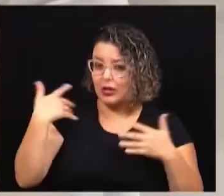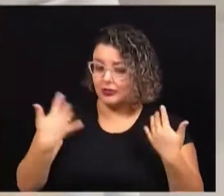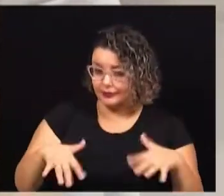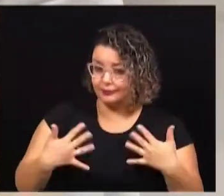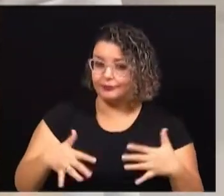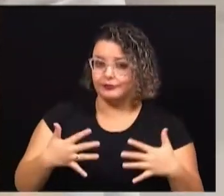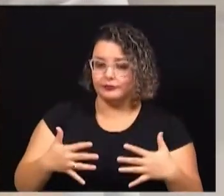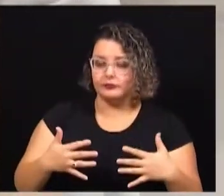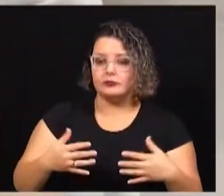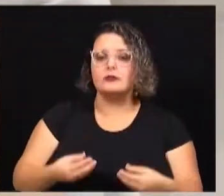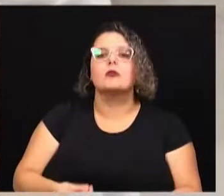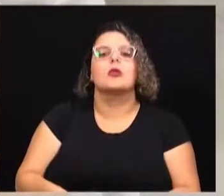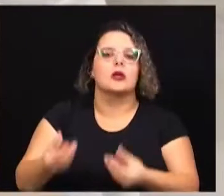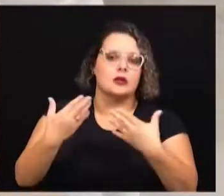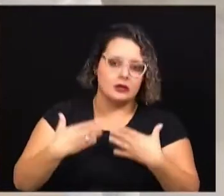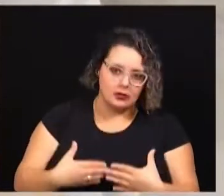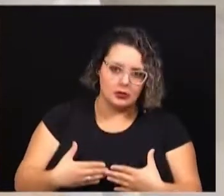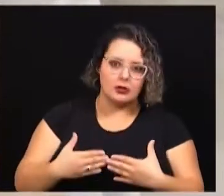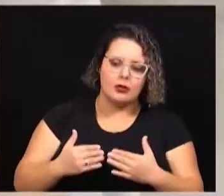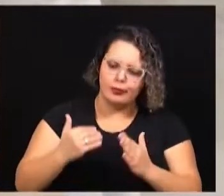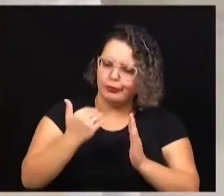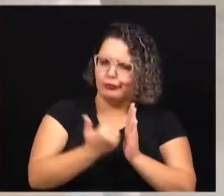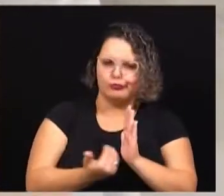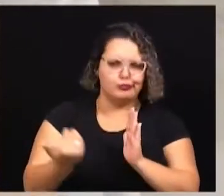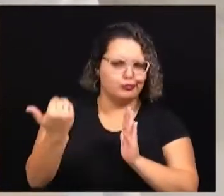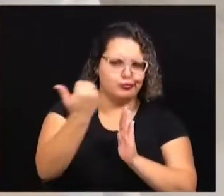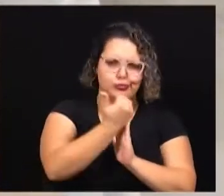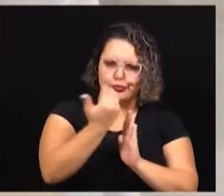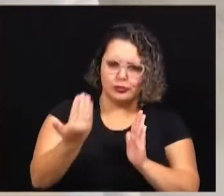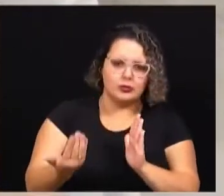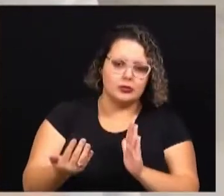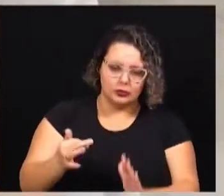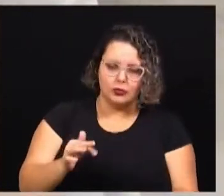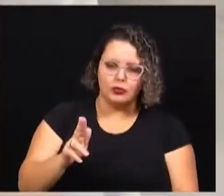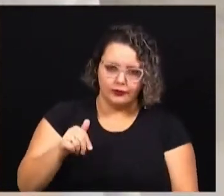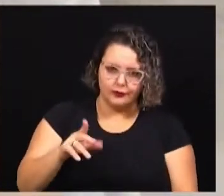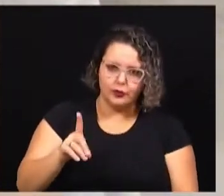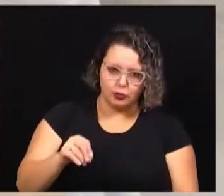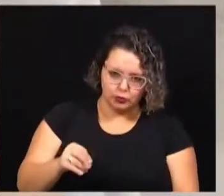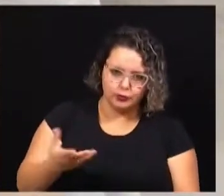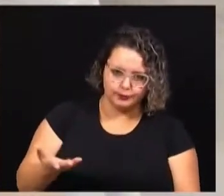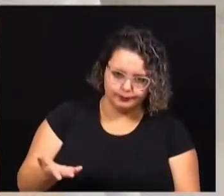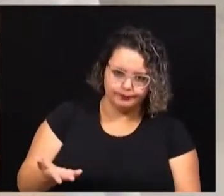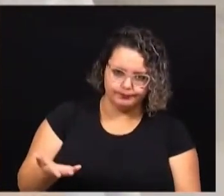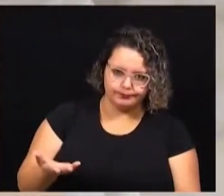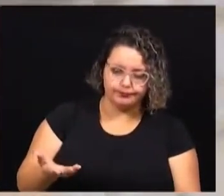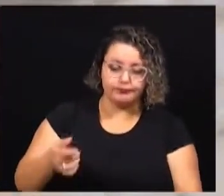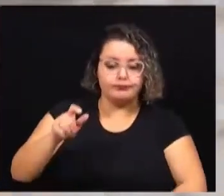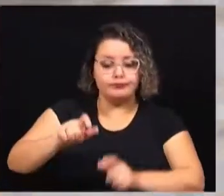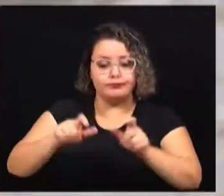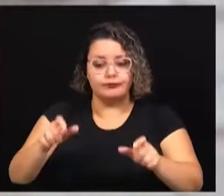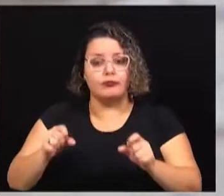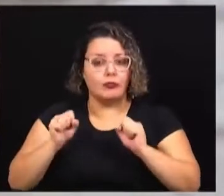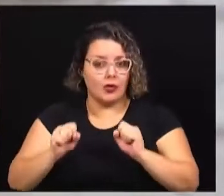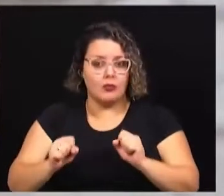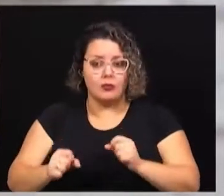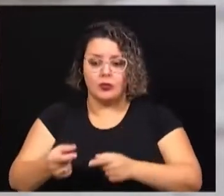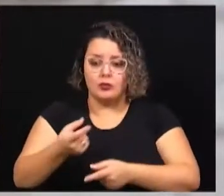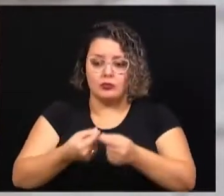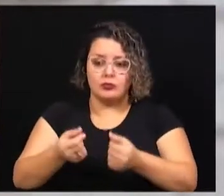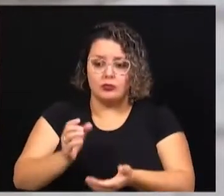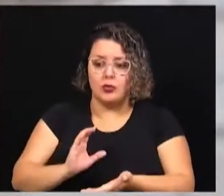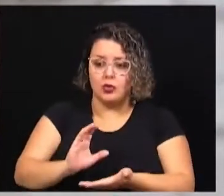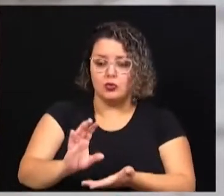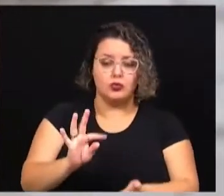estão, vão te dar um retorno muito superior ao retorno do fundo, né? Então, as pessoas podem estar investindo